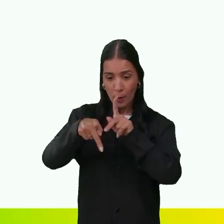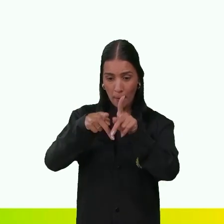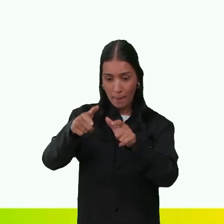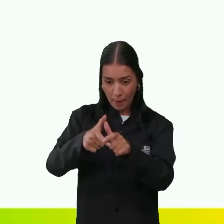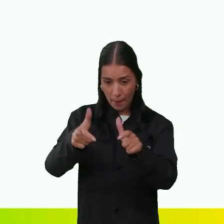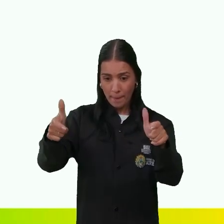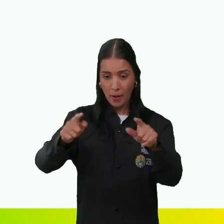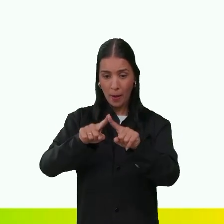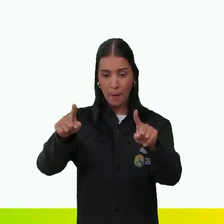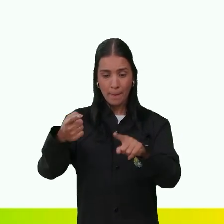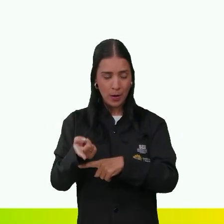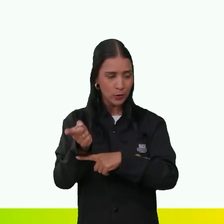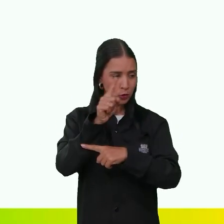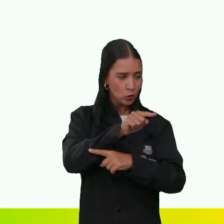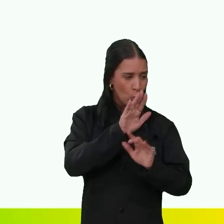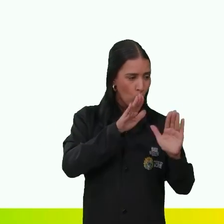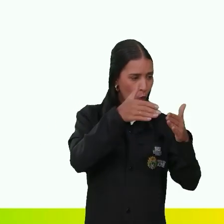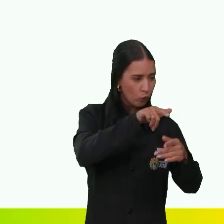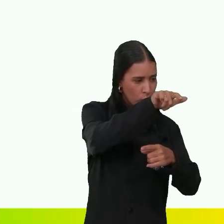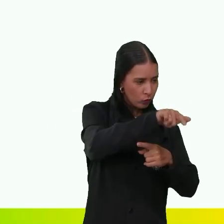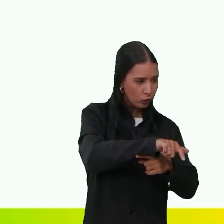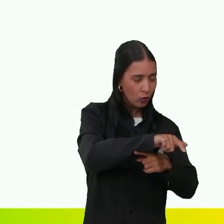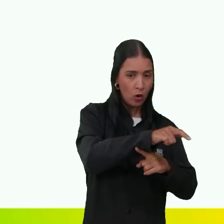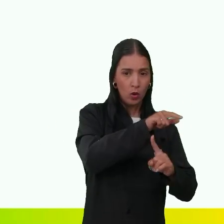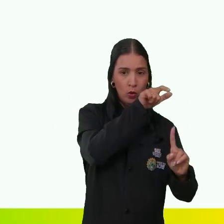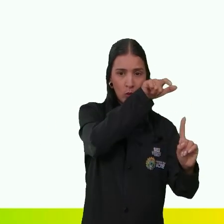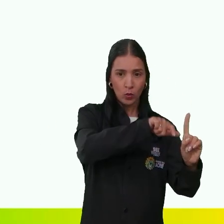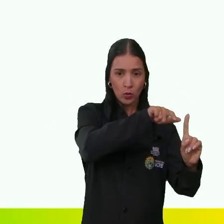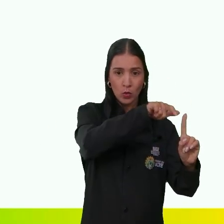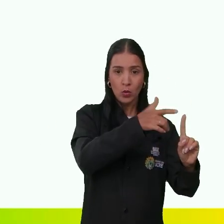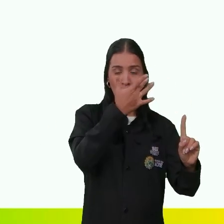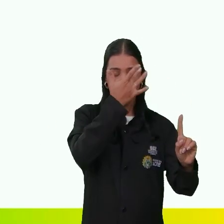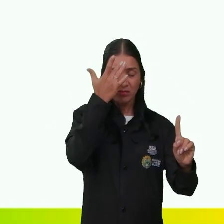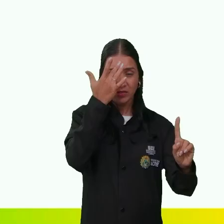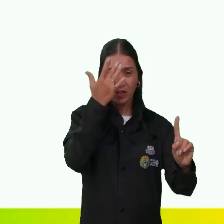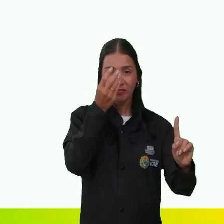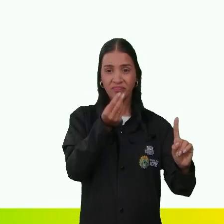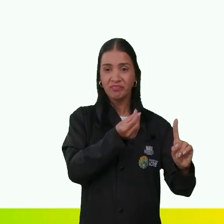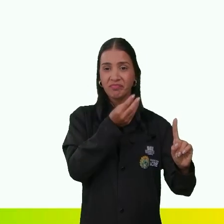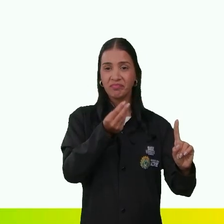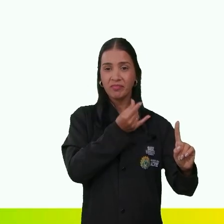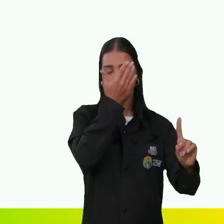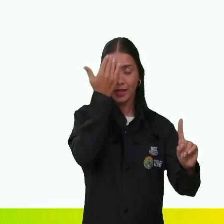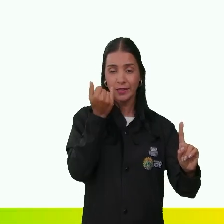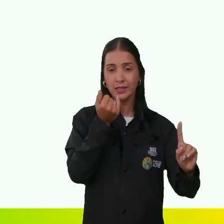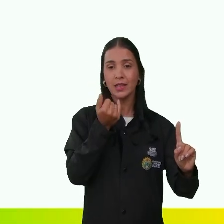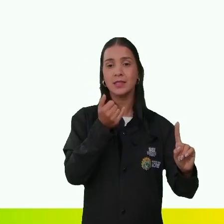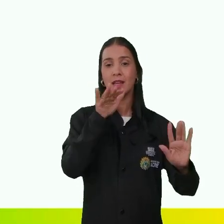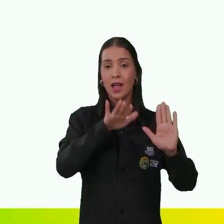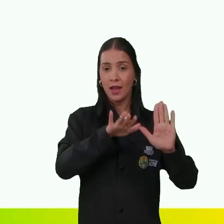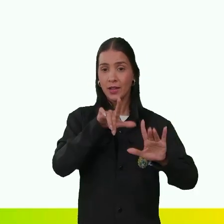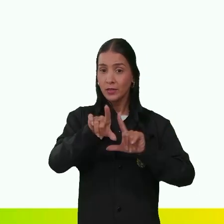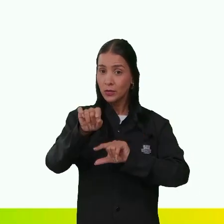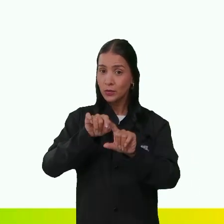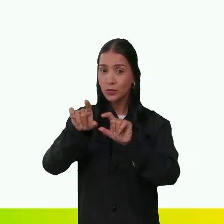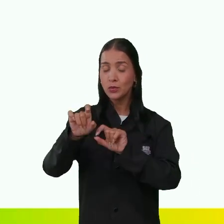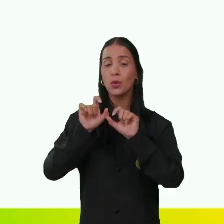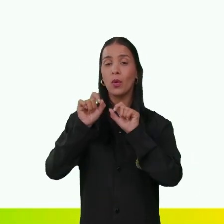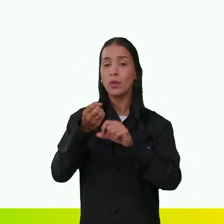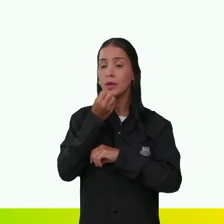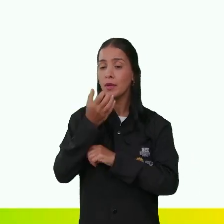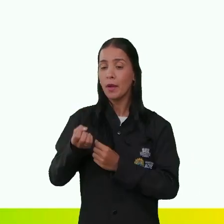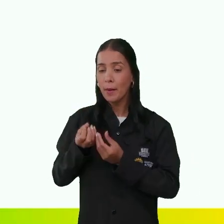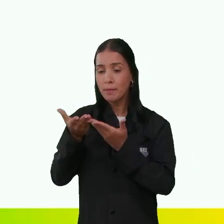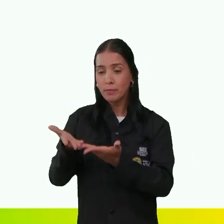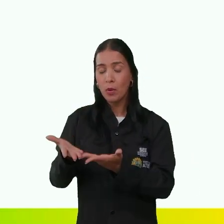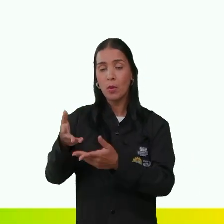que no indivíduo, levando a decisões que podem não considerar as necessidades e particularidades de